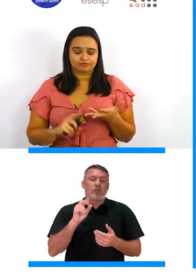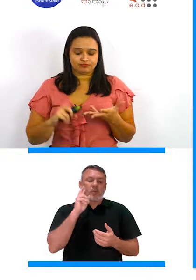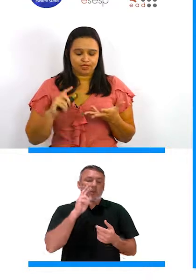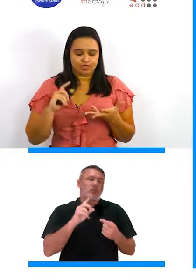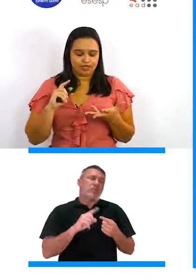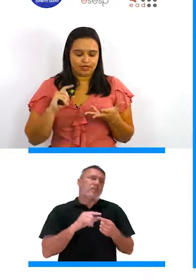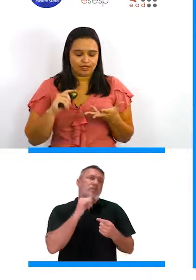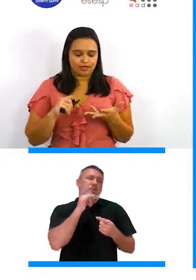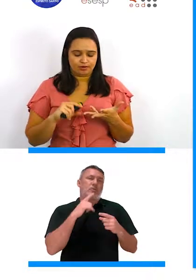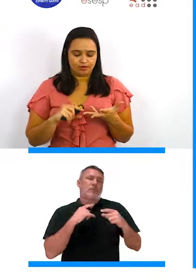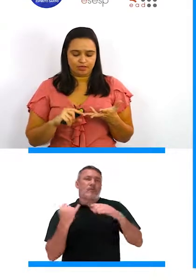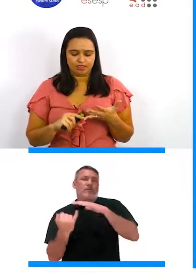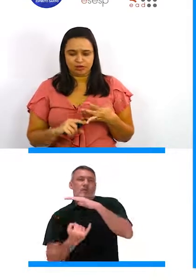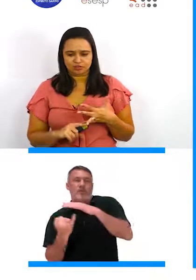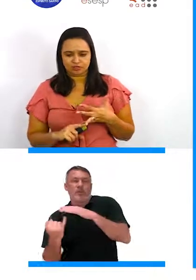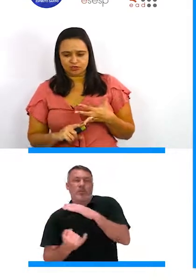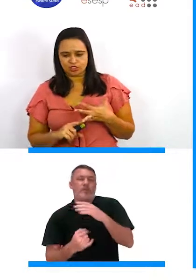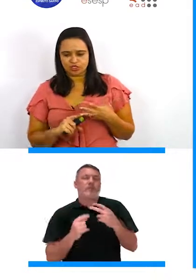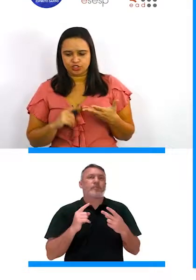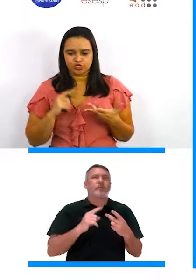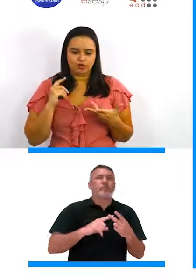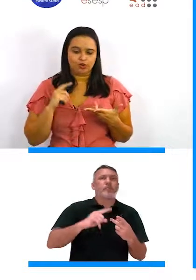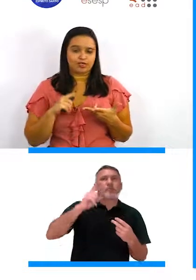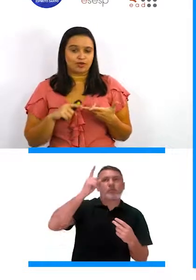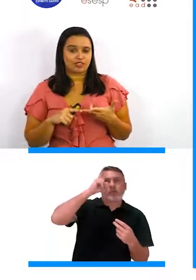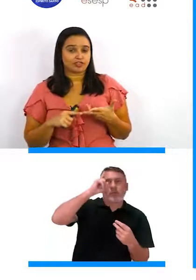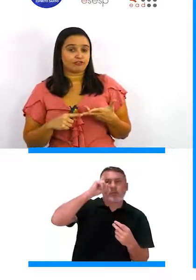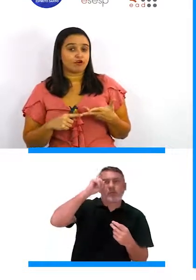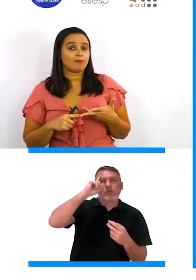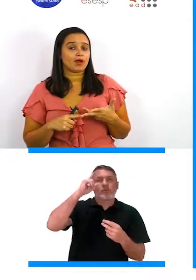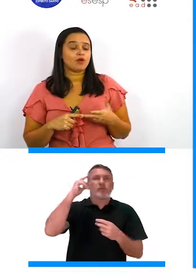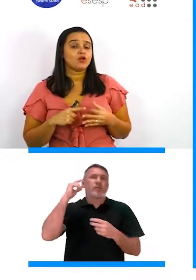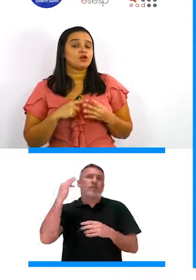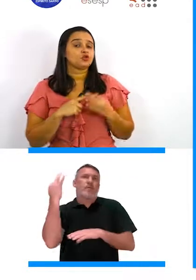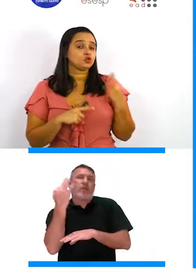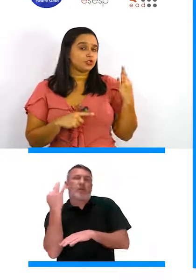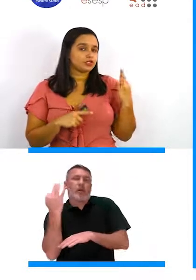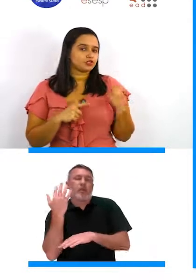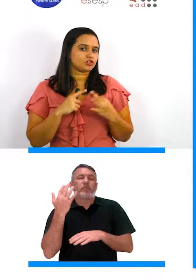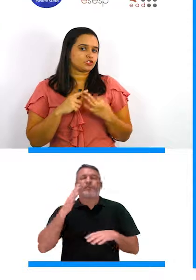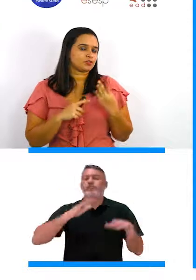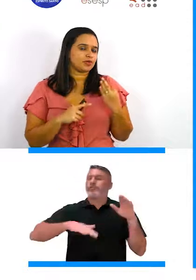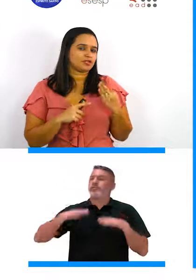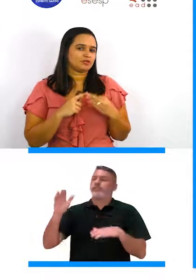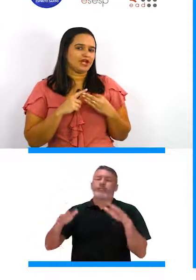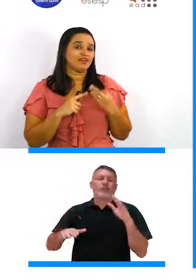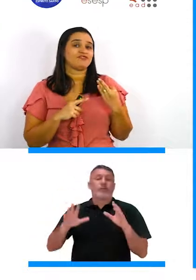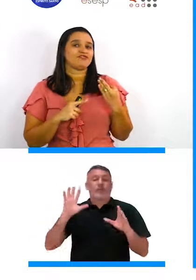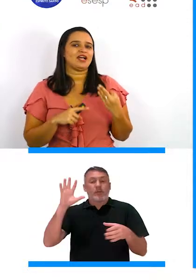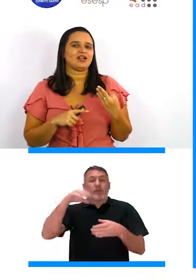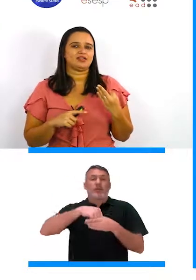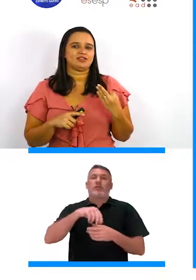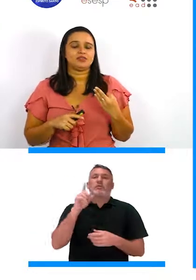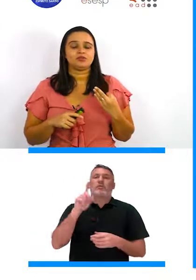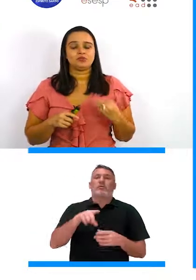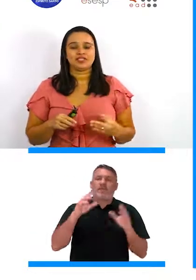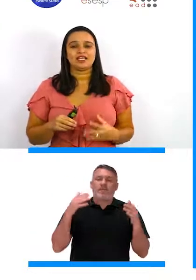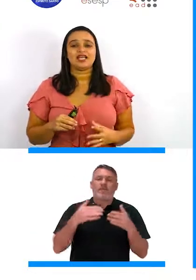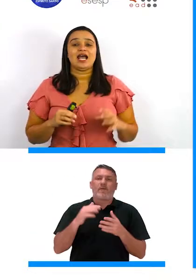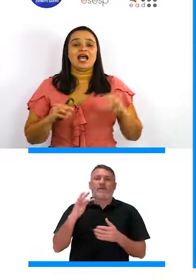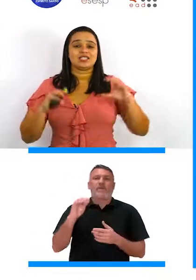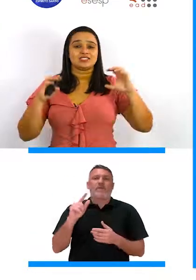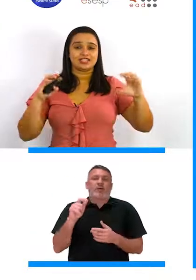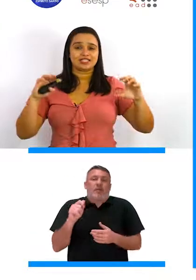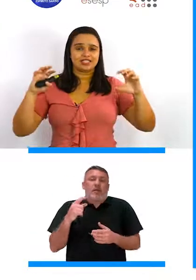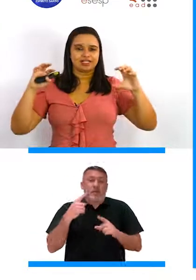coloquial, ou a linguagem do dia a dia, ou a linguagem informal. Tudo isso diz respeito à fala. Por